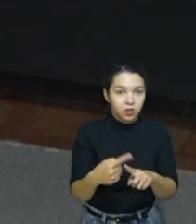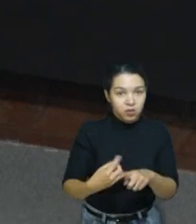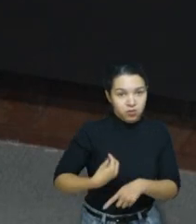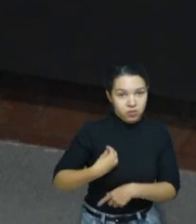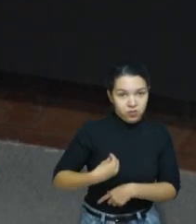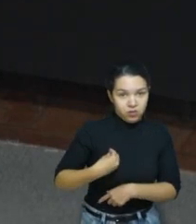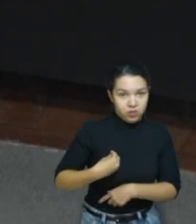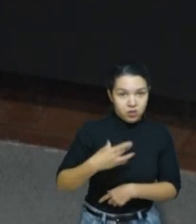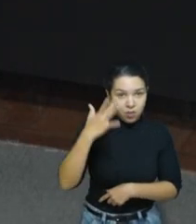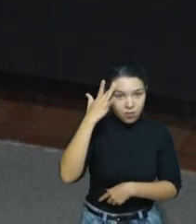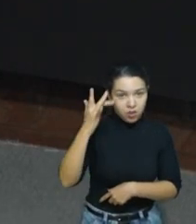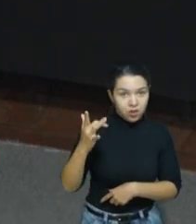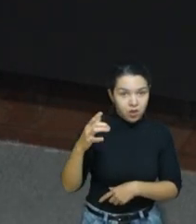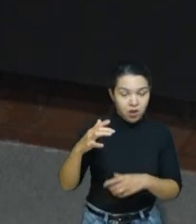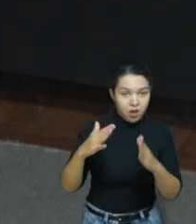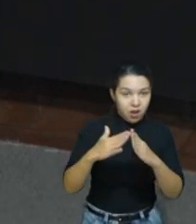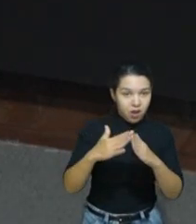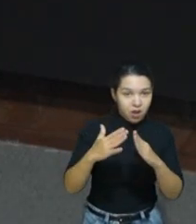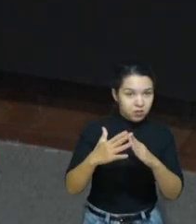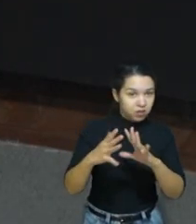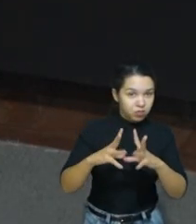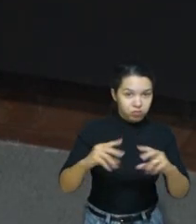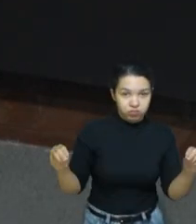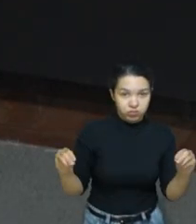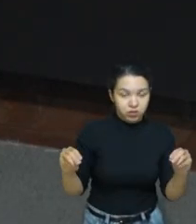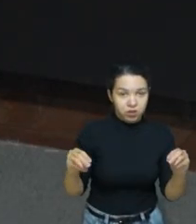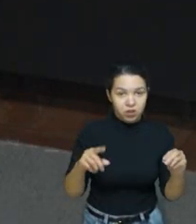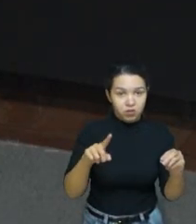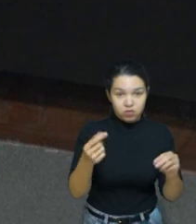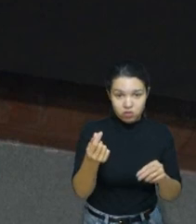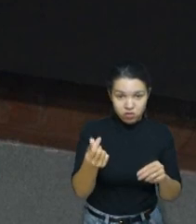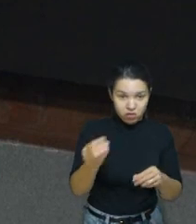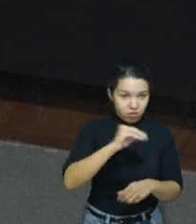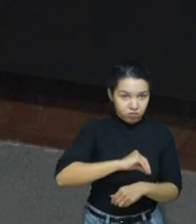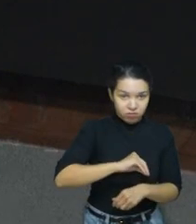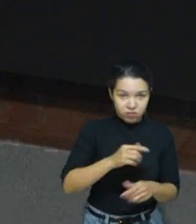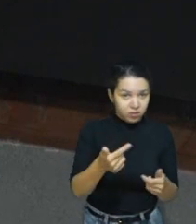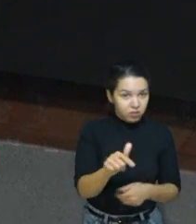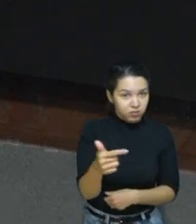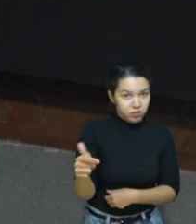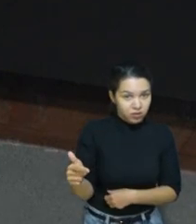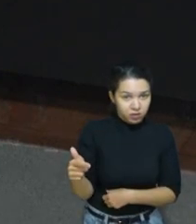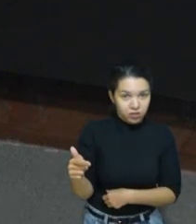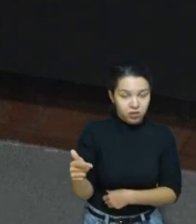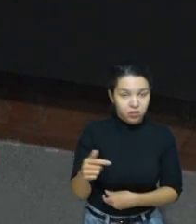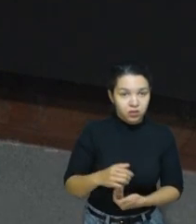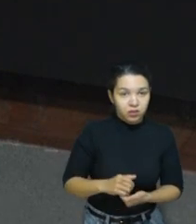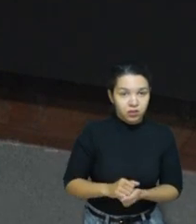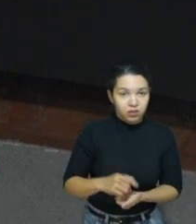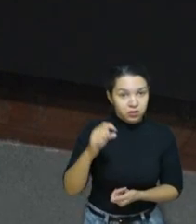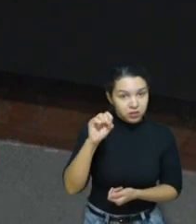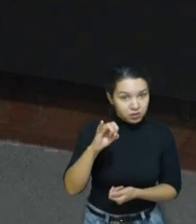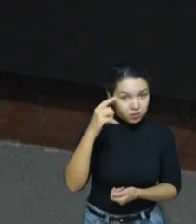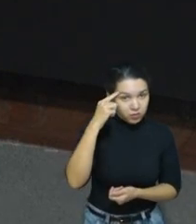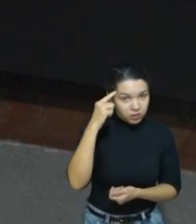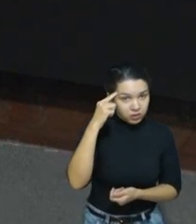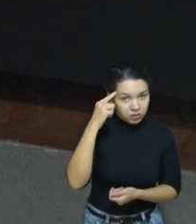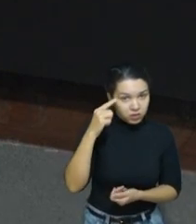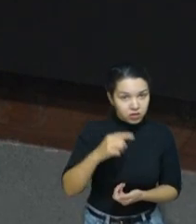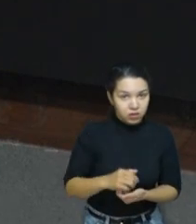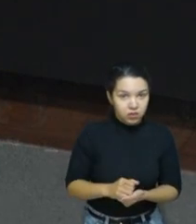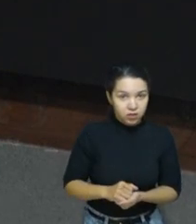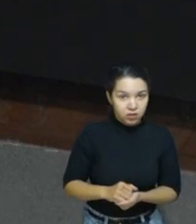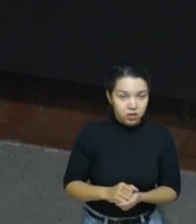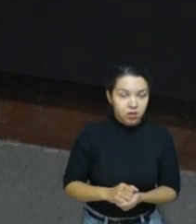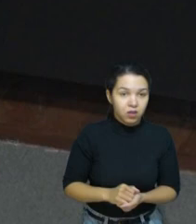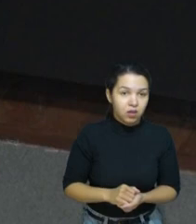lugar que amanhã tua casa está destruída e aí você não vai receber nada. Isso é um problema que já, quando você vê, assim, se você quiser olhar para a